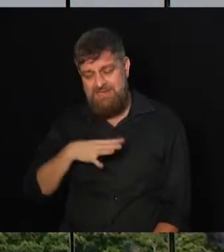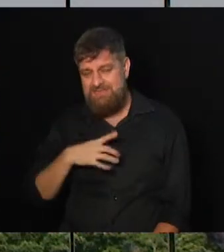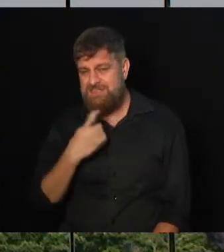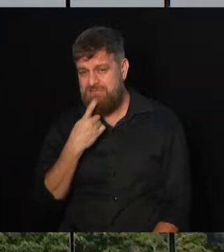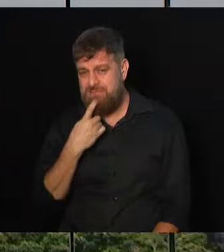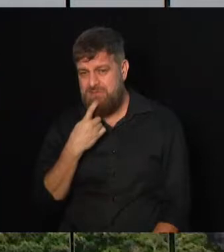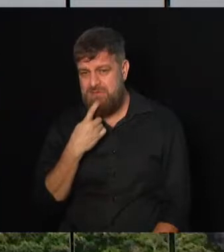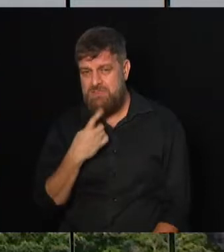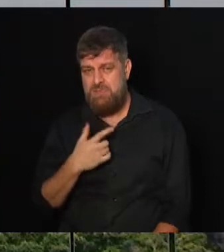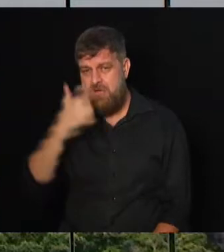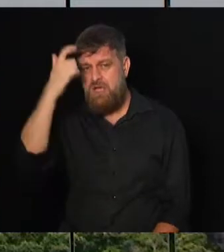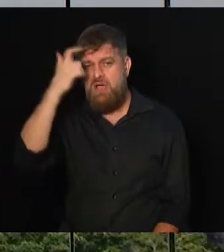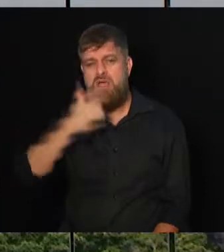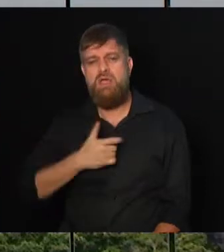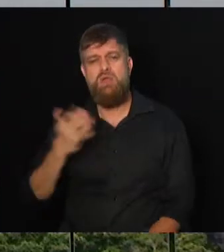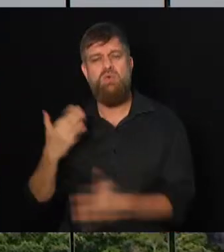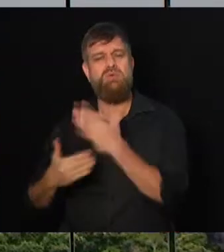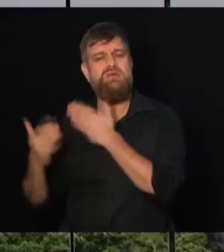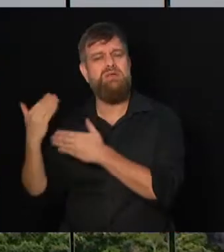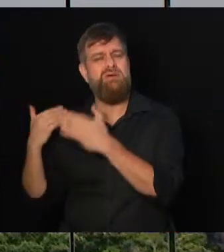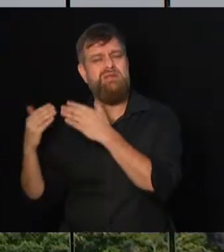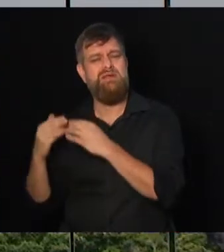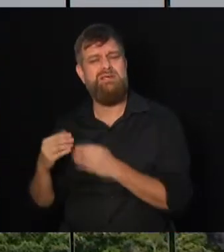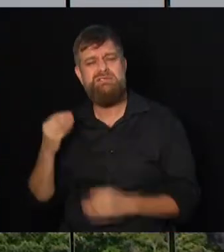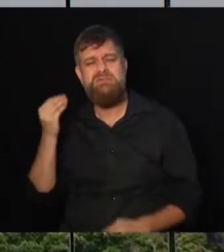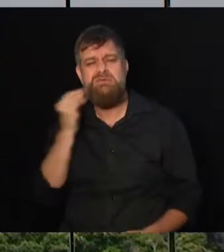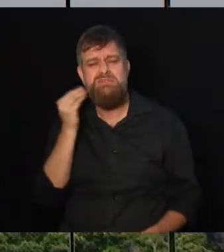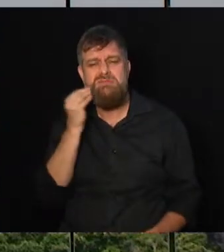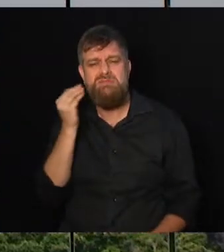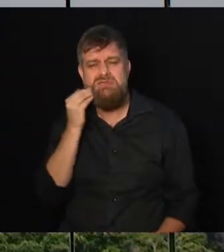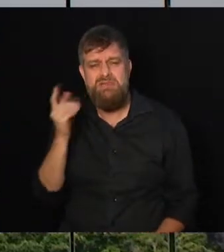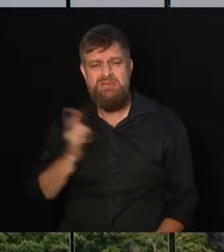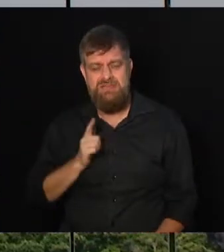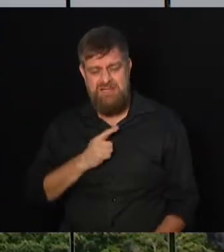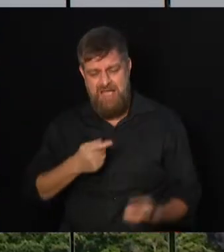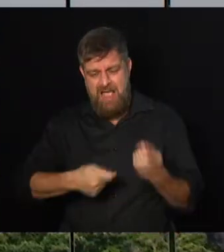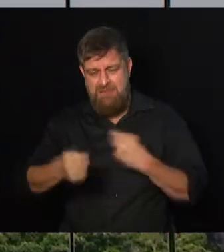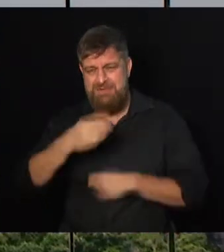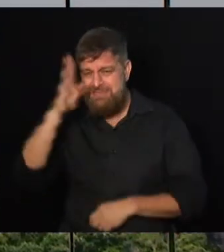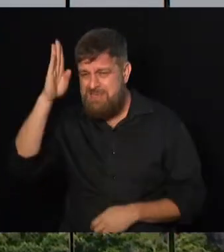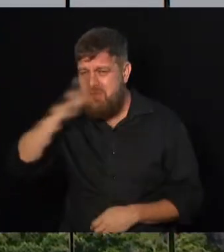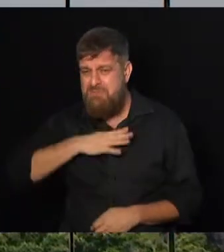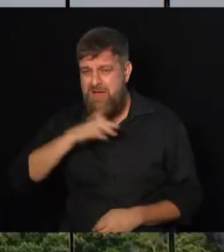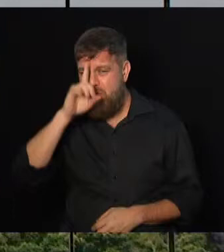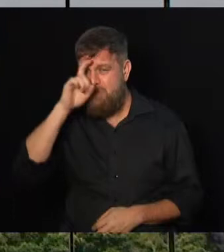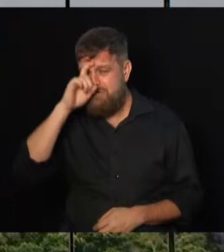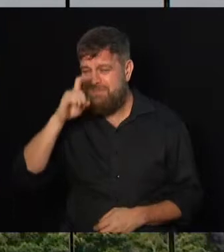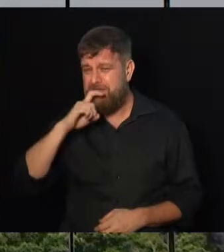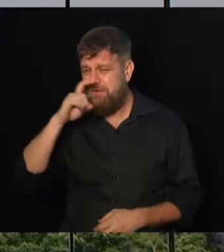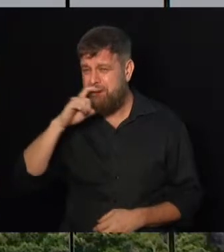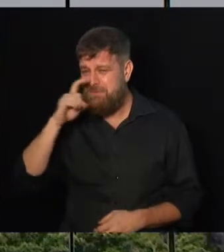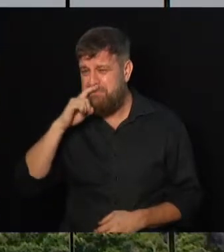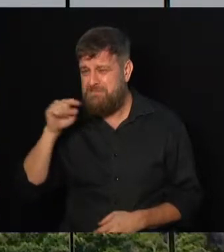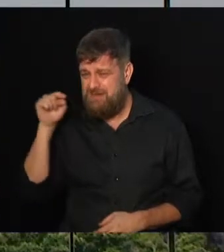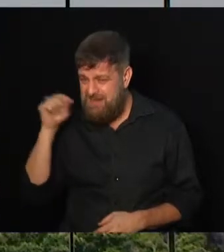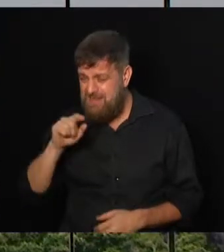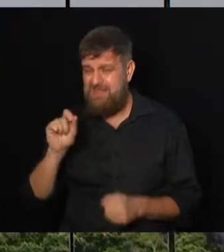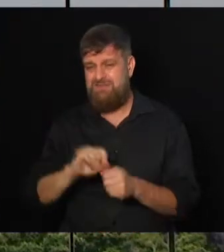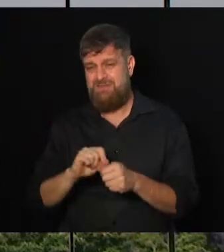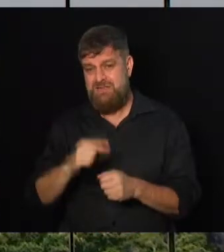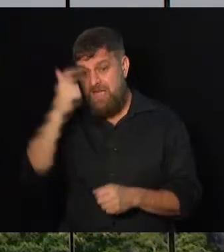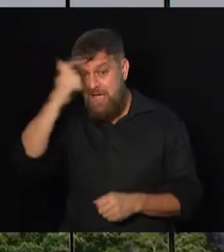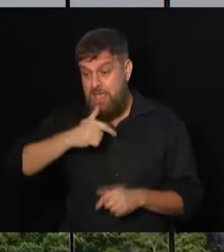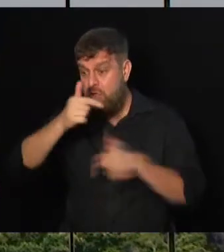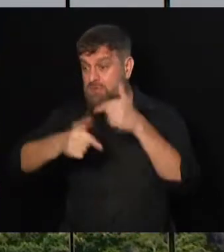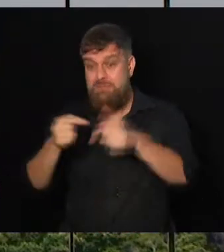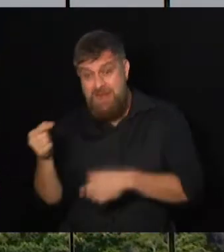tivemos recentemente o que uma má administração fez no Hospital Ouro Verde. Eu sou prova viva disso porque eu trabalhei no